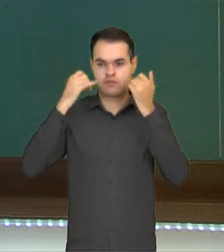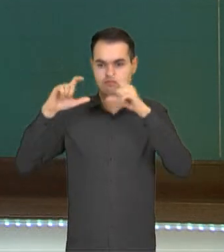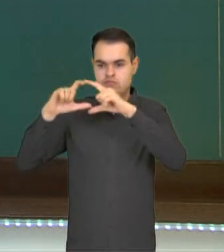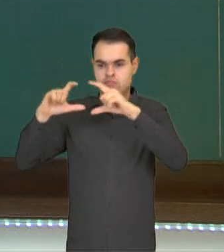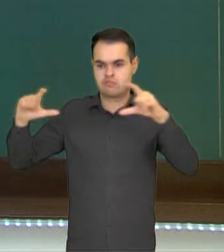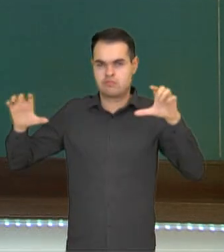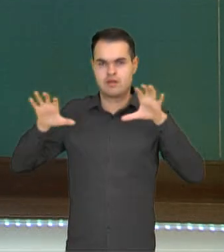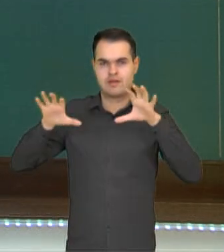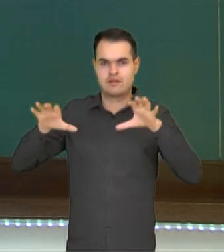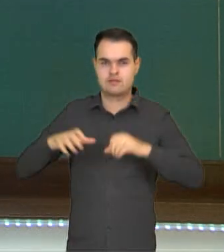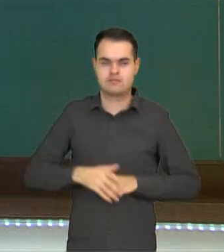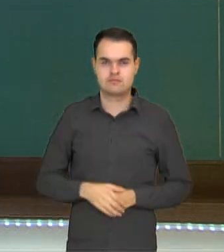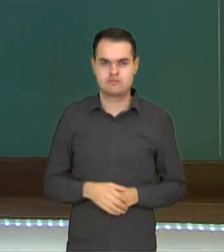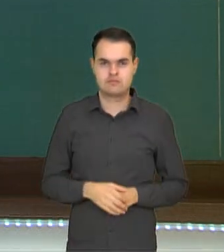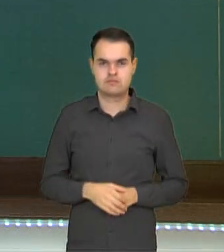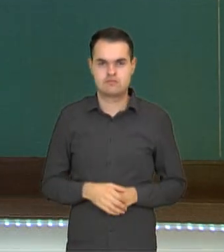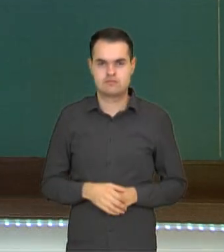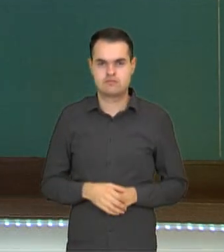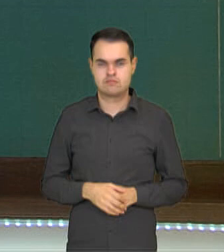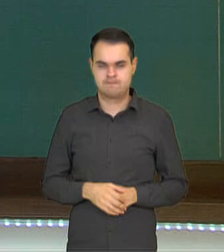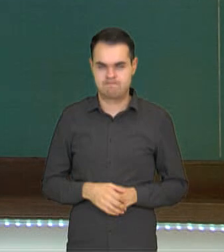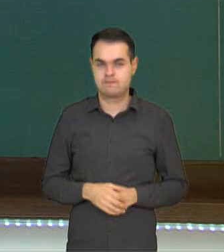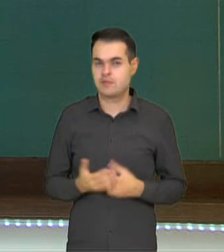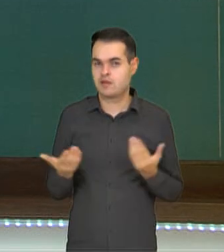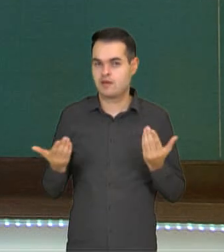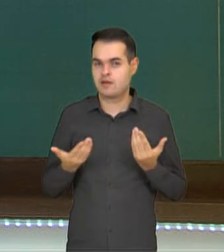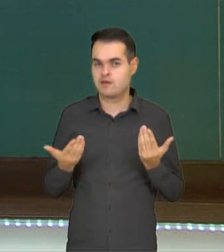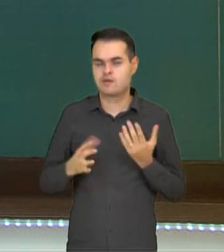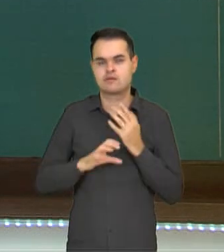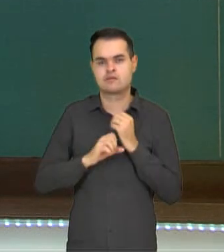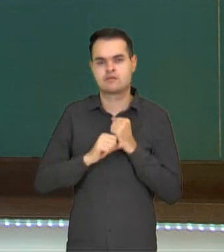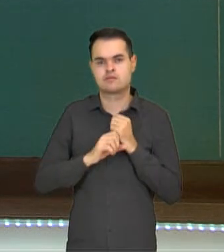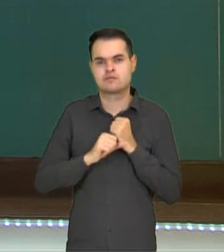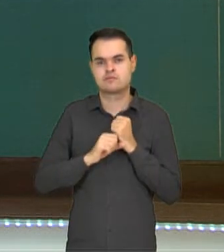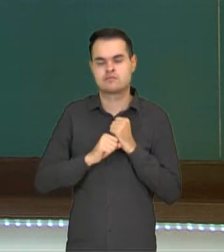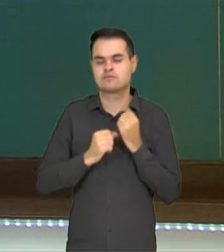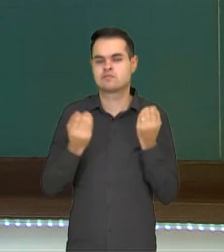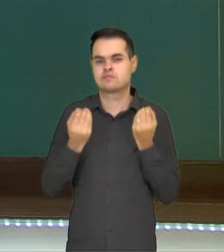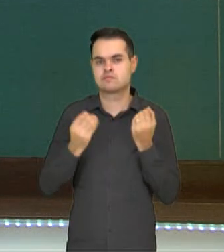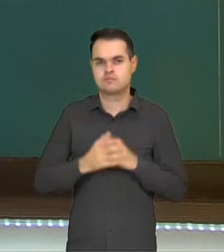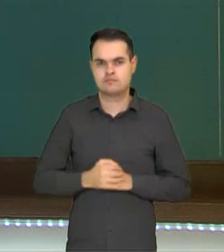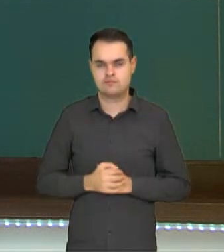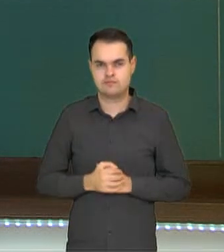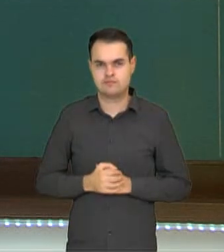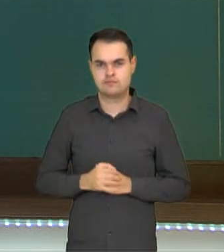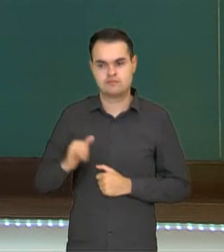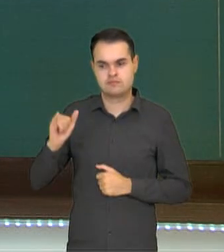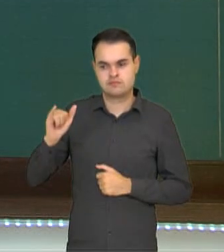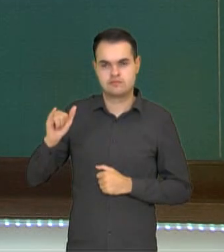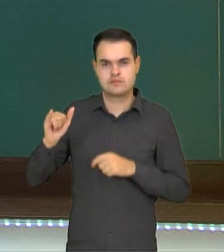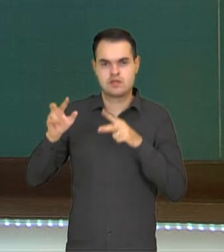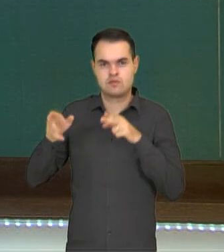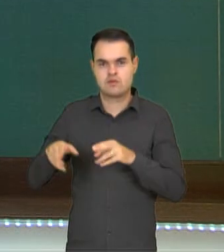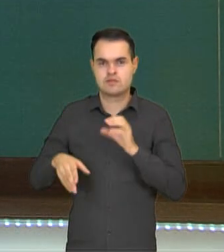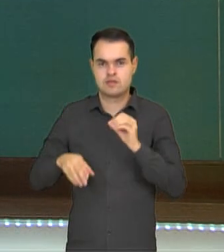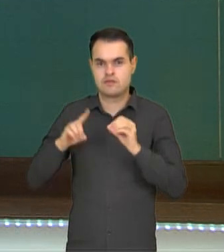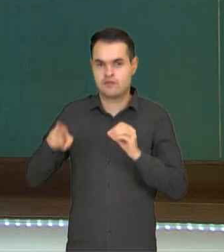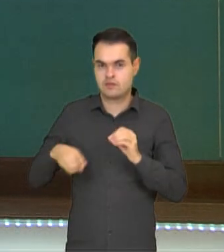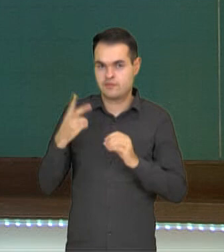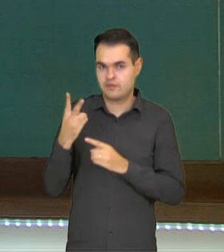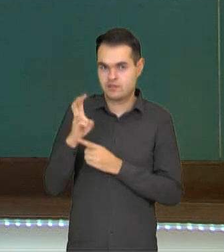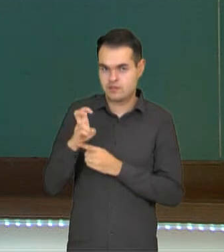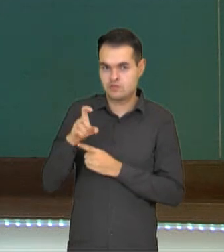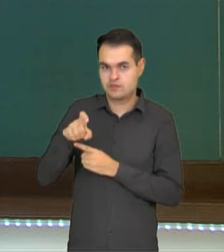y lá. Então, y igual a zero, agora vamos calcular essa equação. Ó, y, igual a